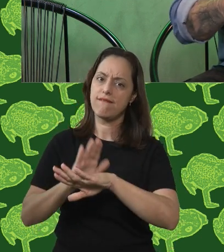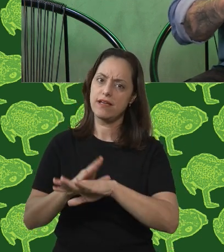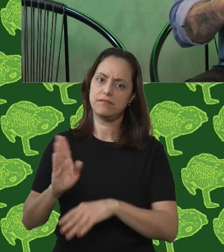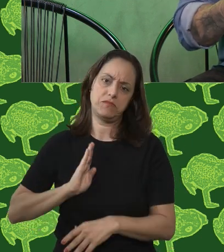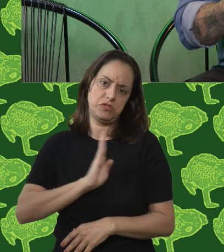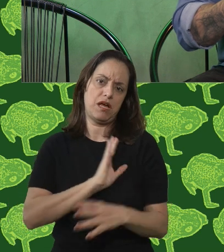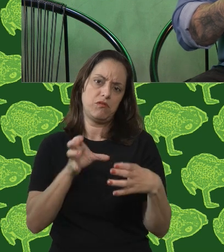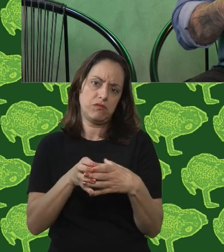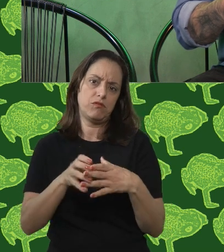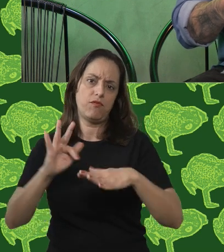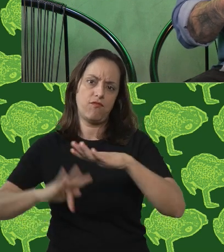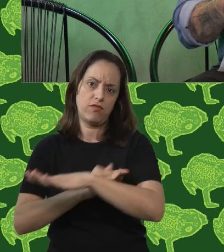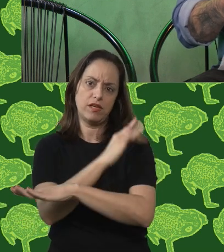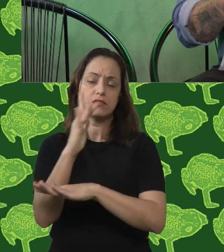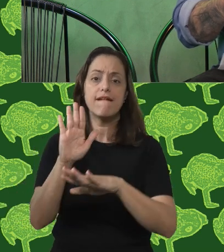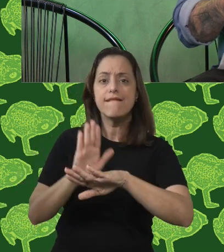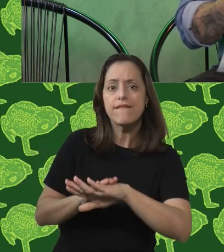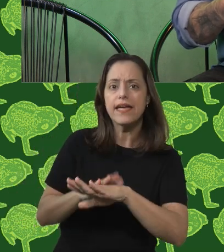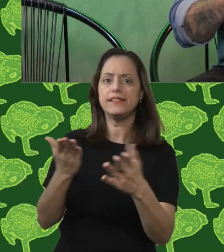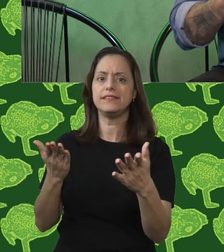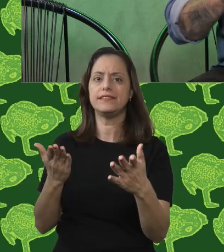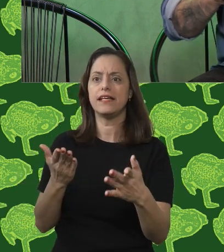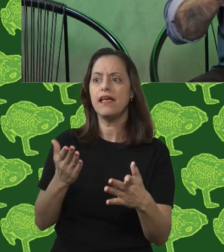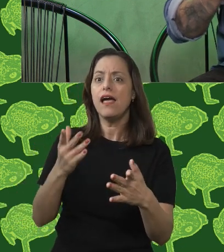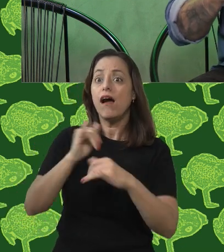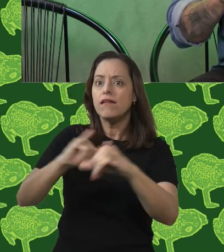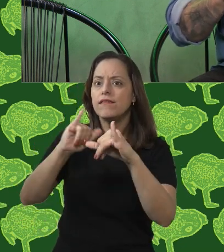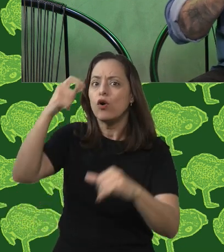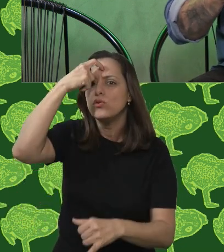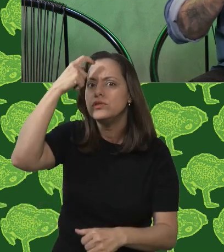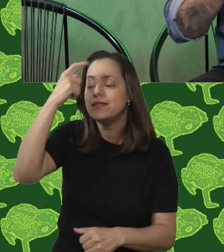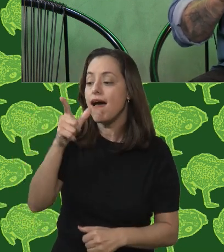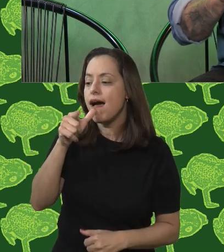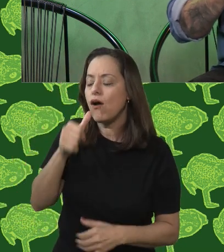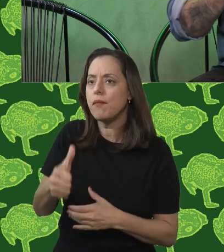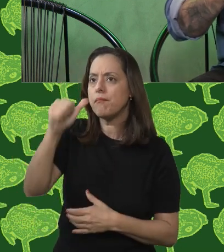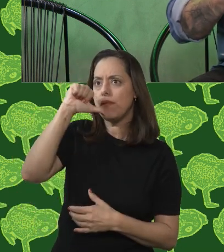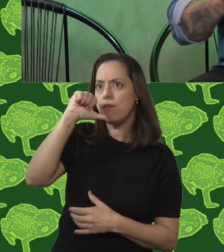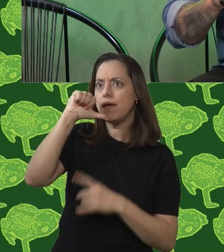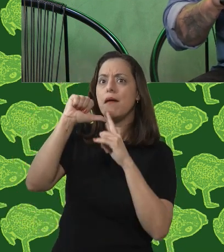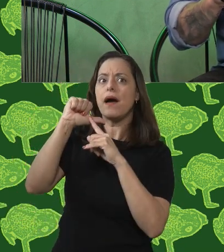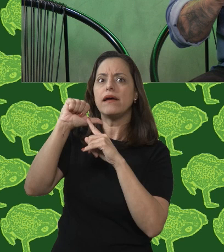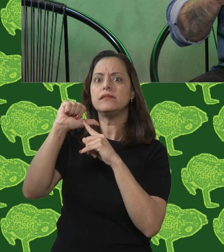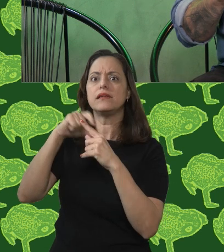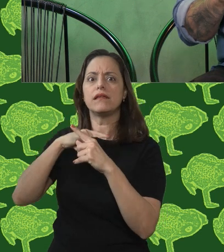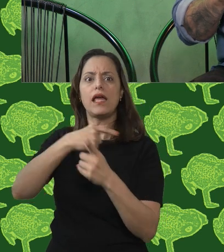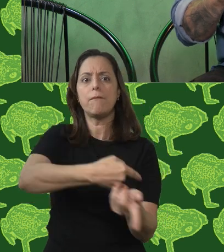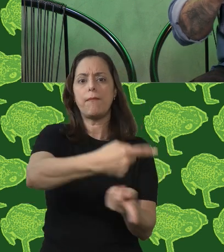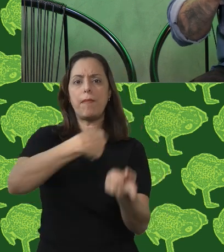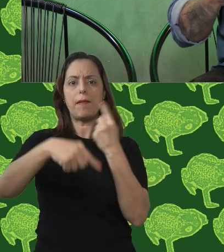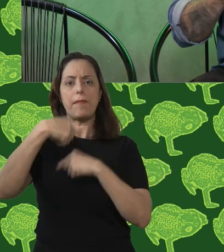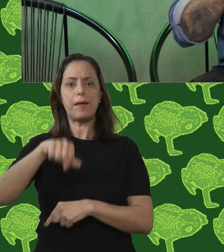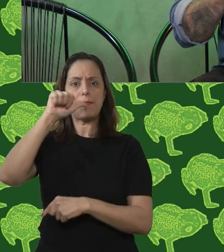né, nessas coisas simples. A gente bebe água e a gente não dá valor, a gente não para pensar em como ela chegou ali para nós, né, como